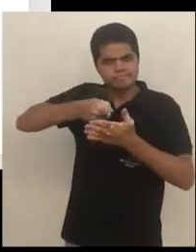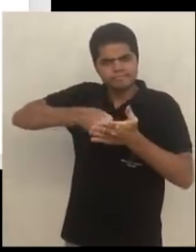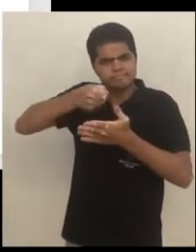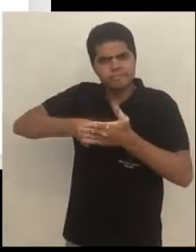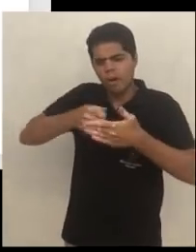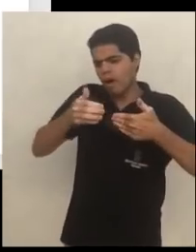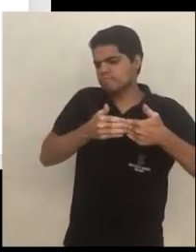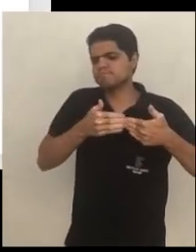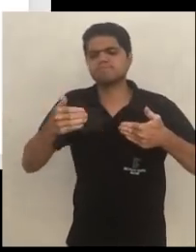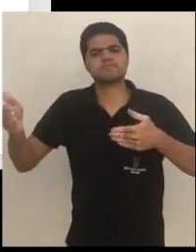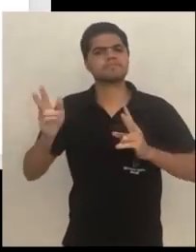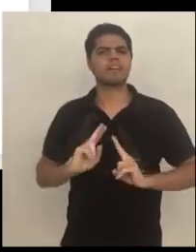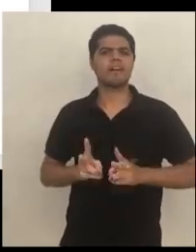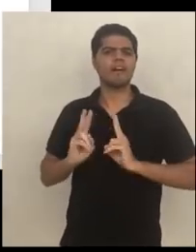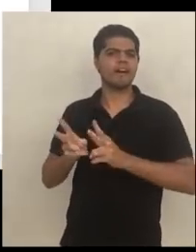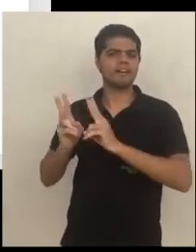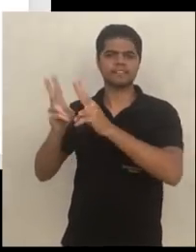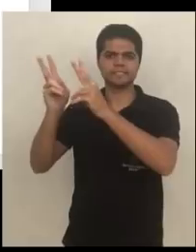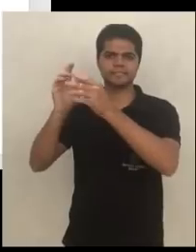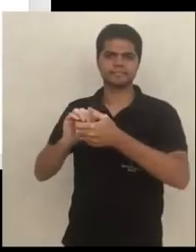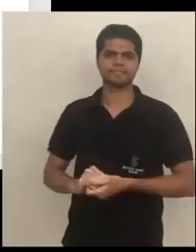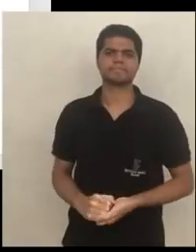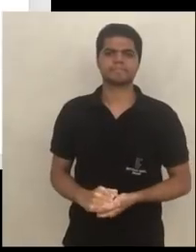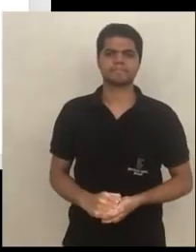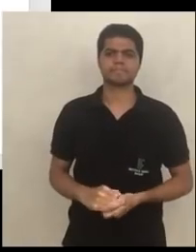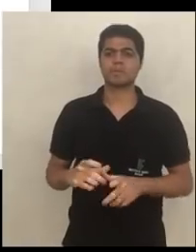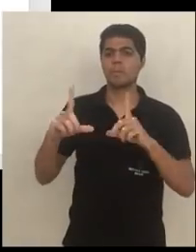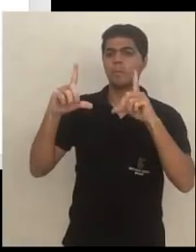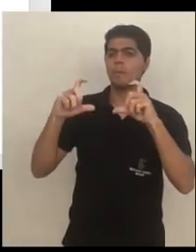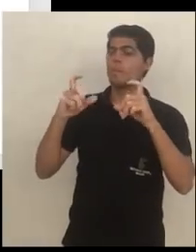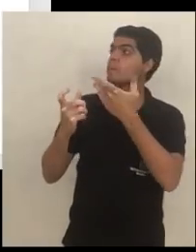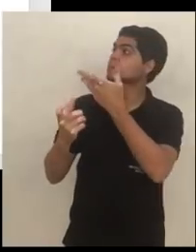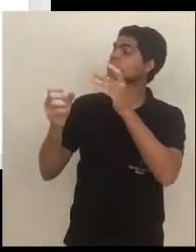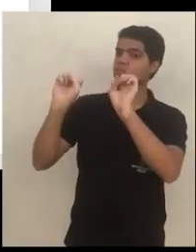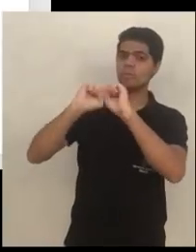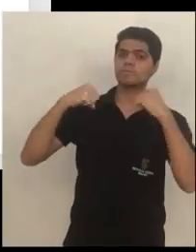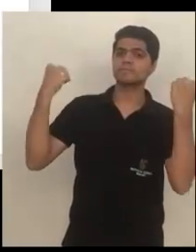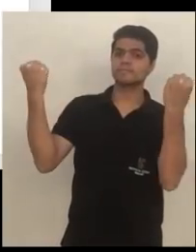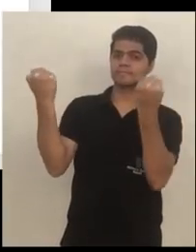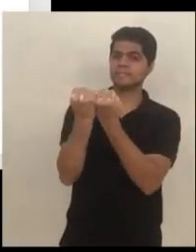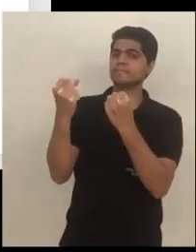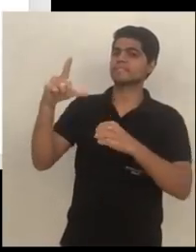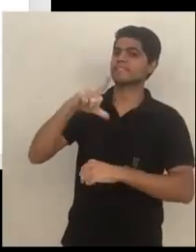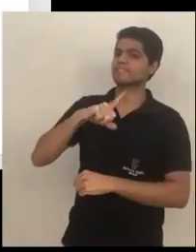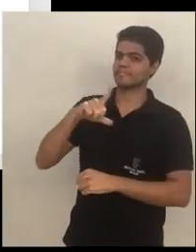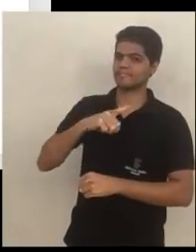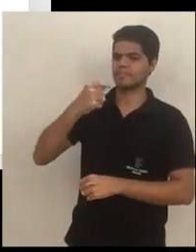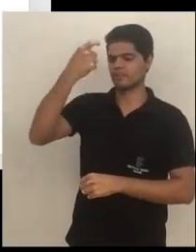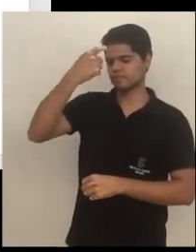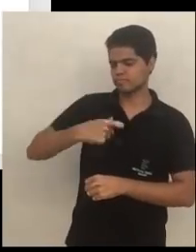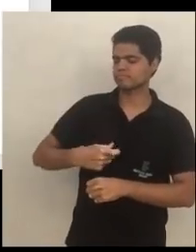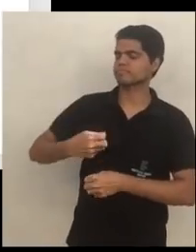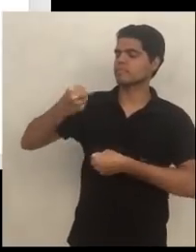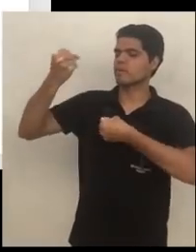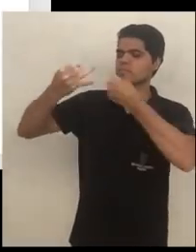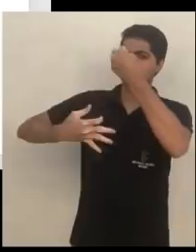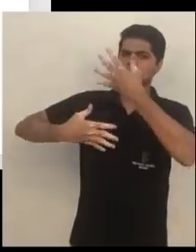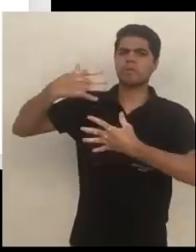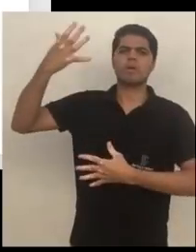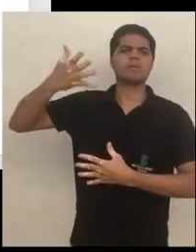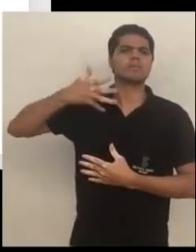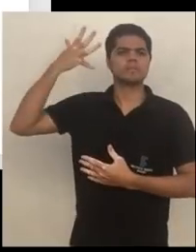frentes. Aqui tem uma foto de um seminário, que foi o Seminário de Produção Orgânica em